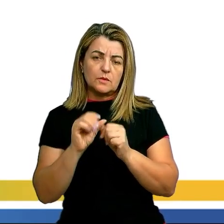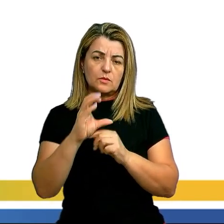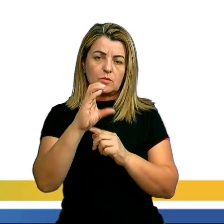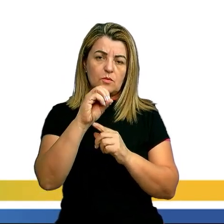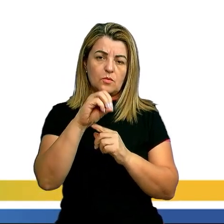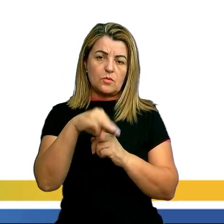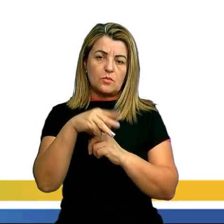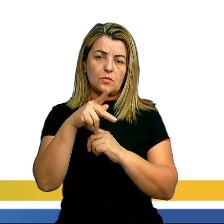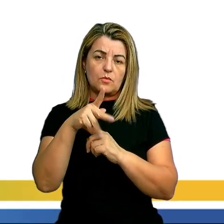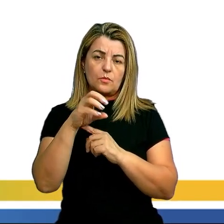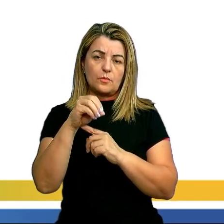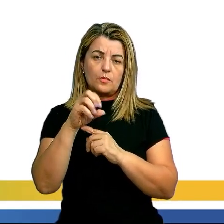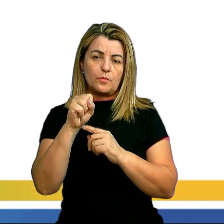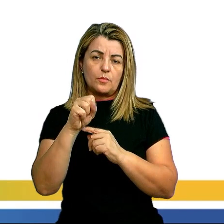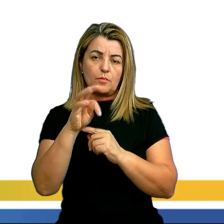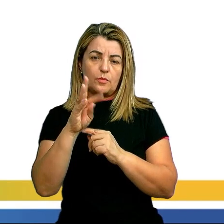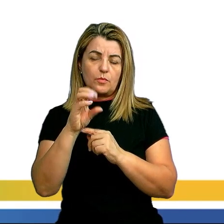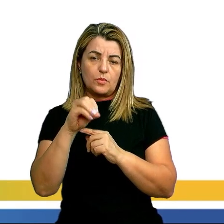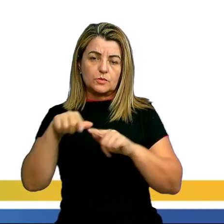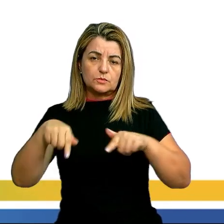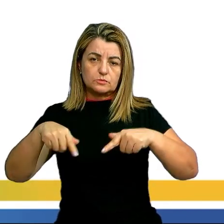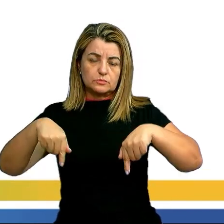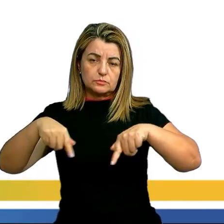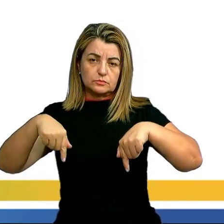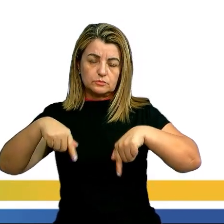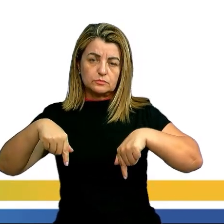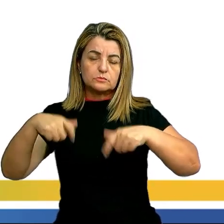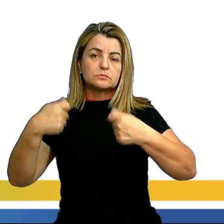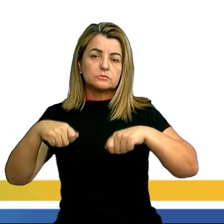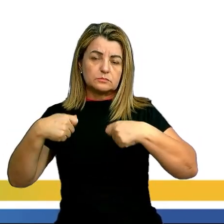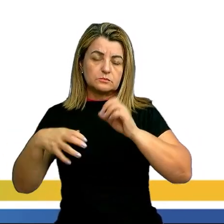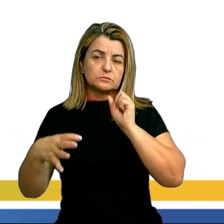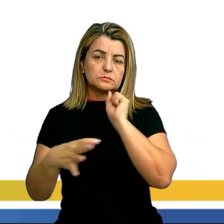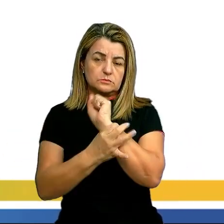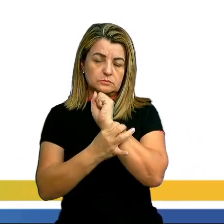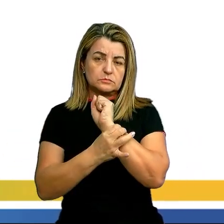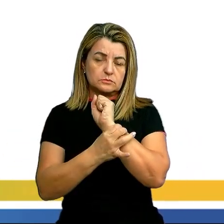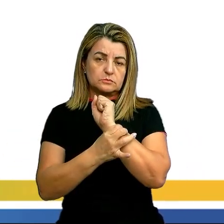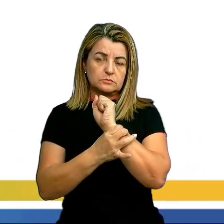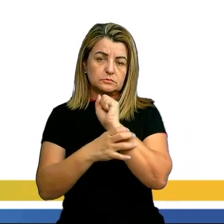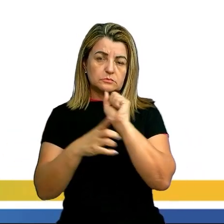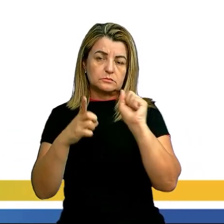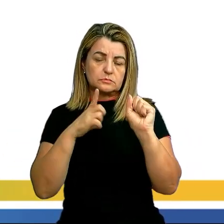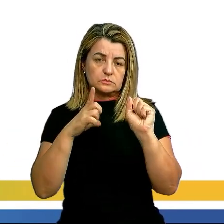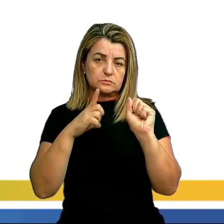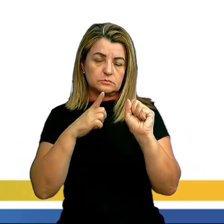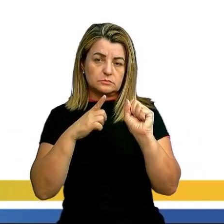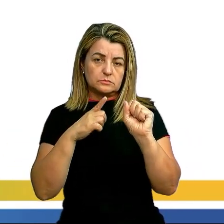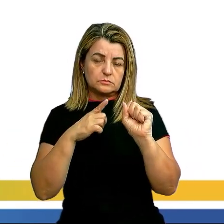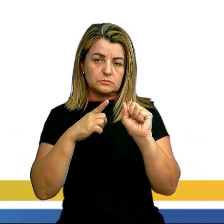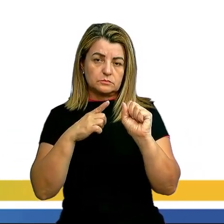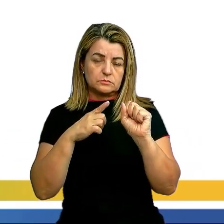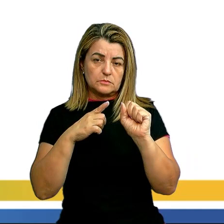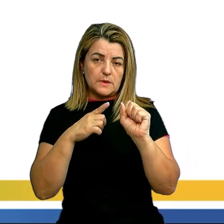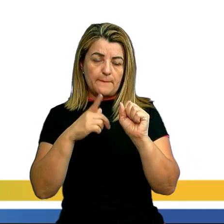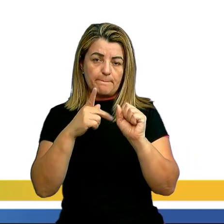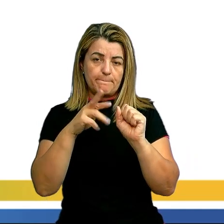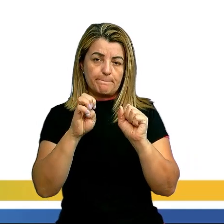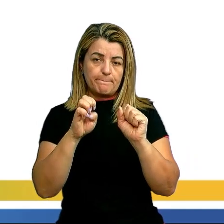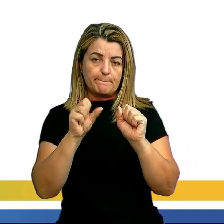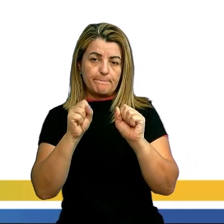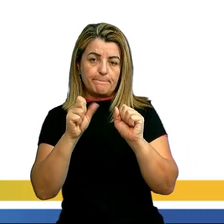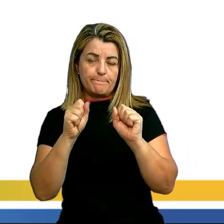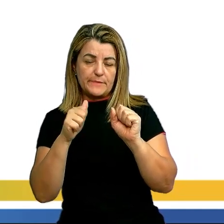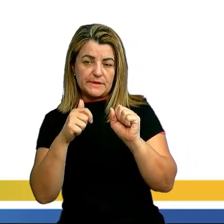As condições de segurança exigidas são pressão de X atm e temperatura de